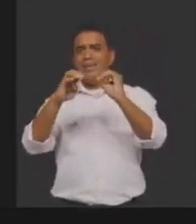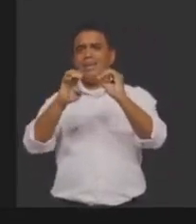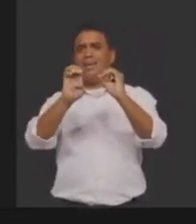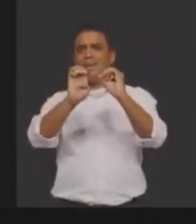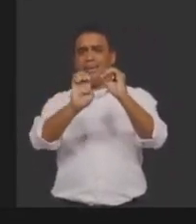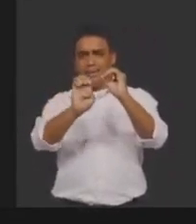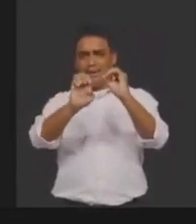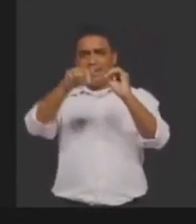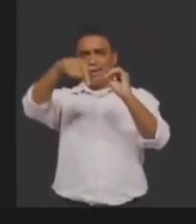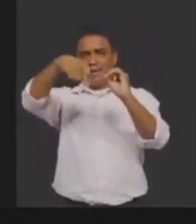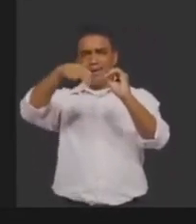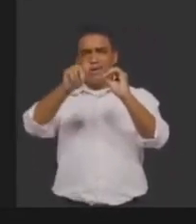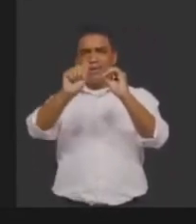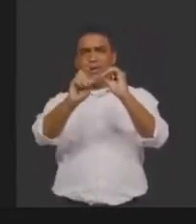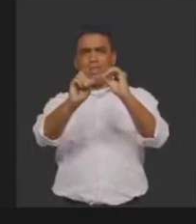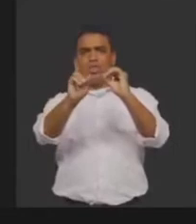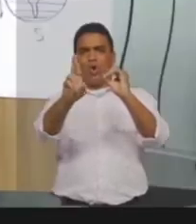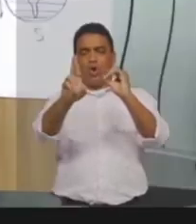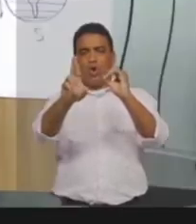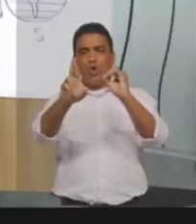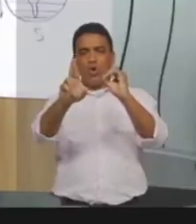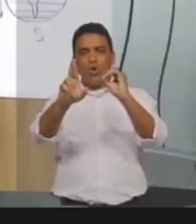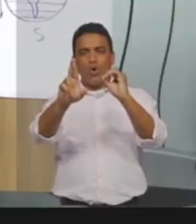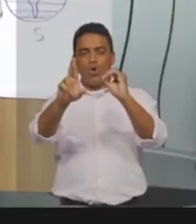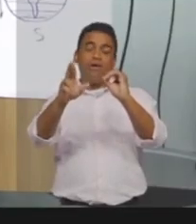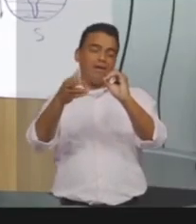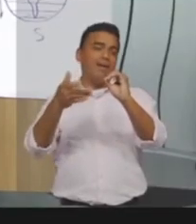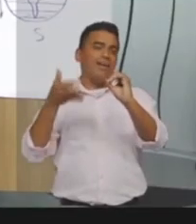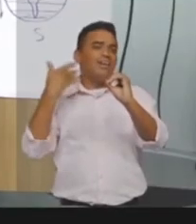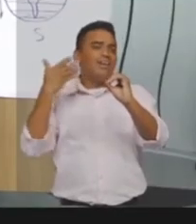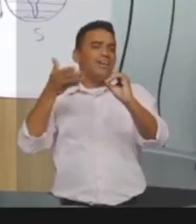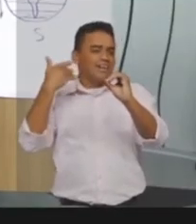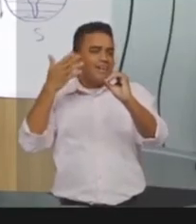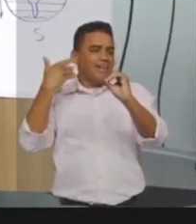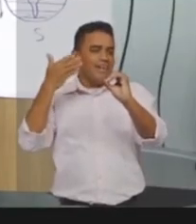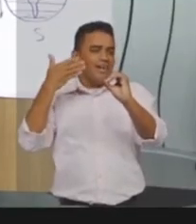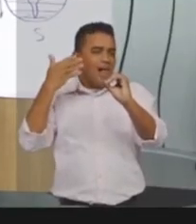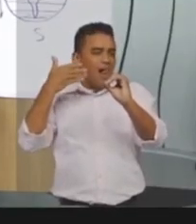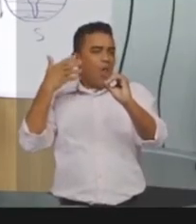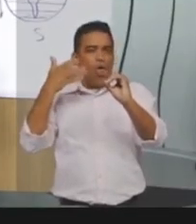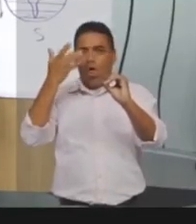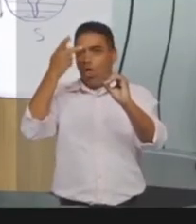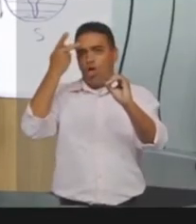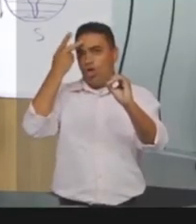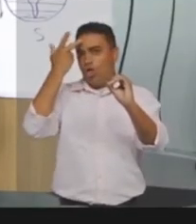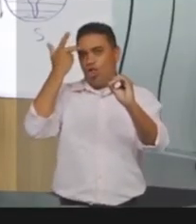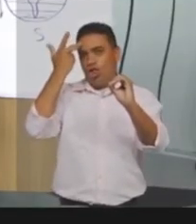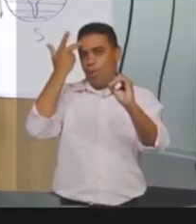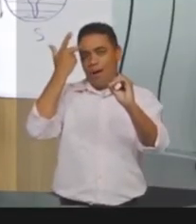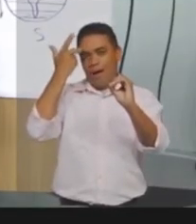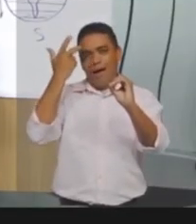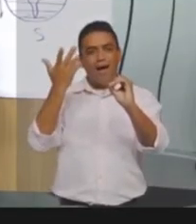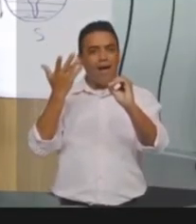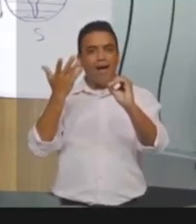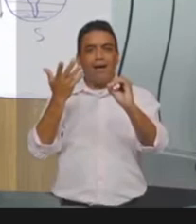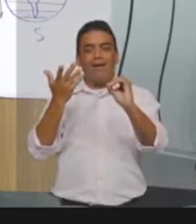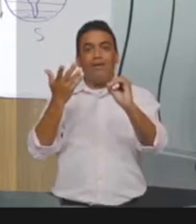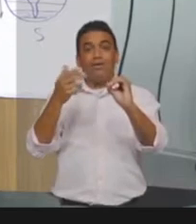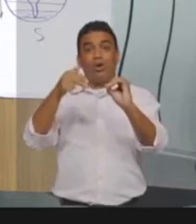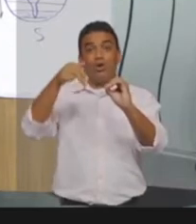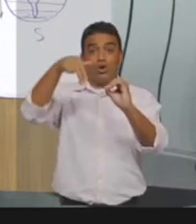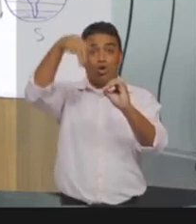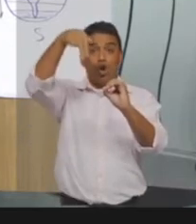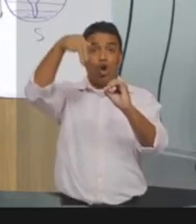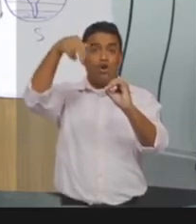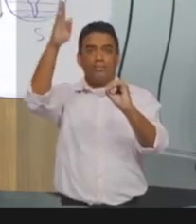você tem os climas tropicais nessa região. Por exemplo, clima tropical equatorial, que é o do norte do Brasil, onde tem a